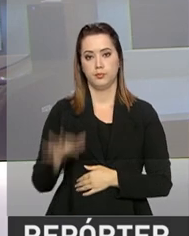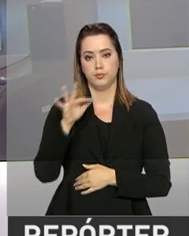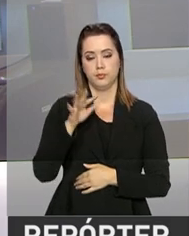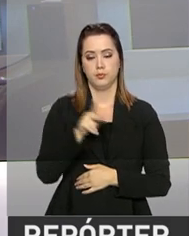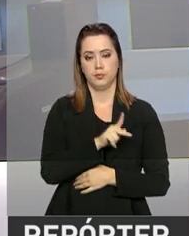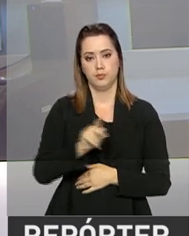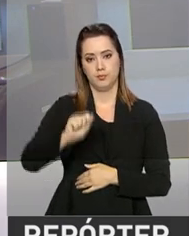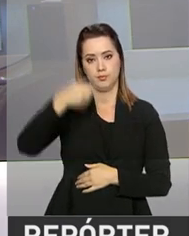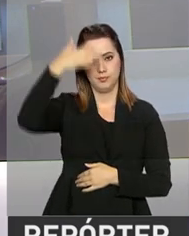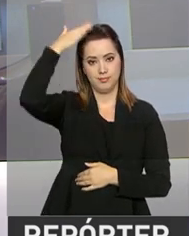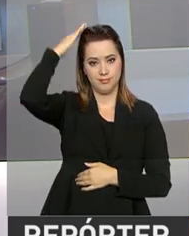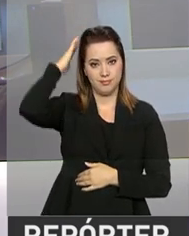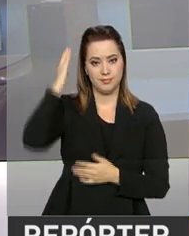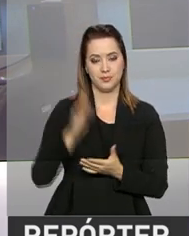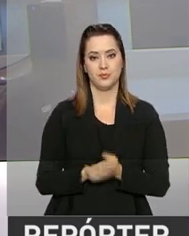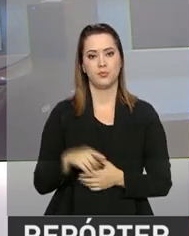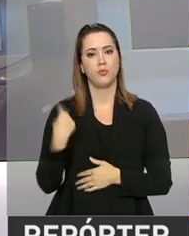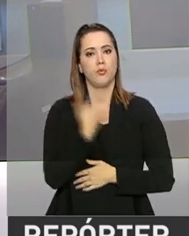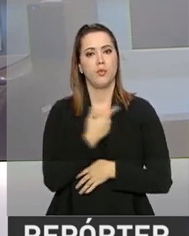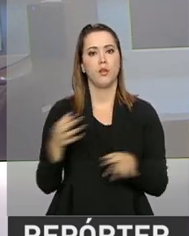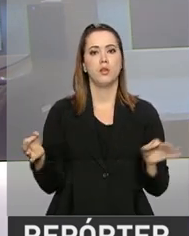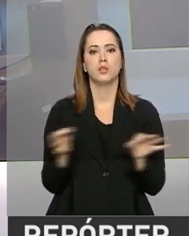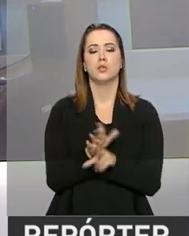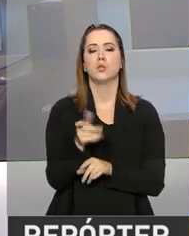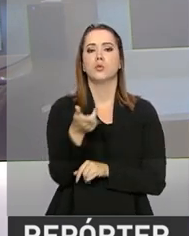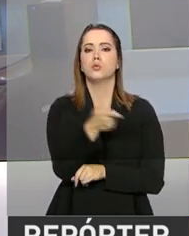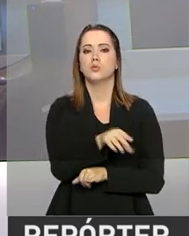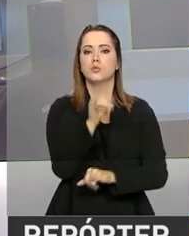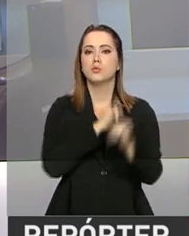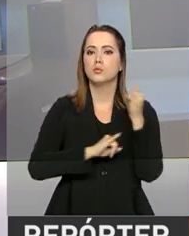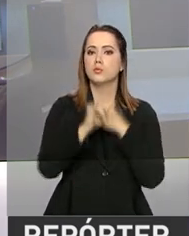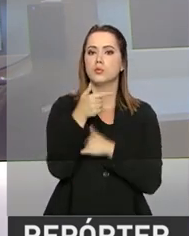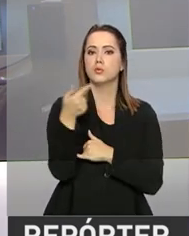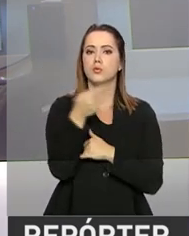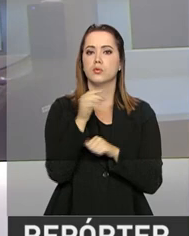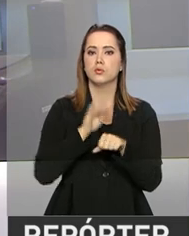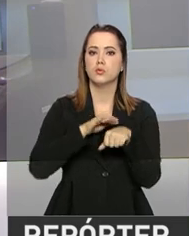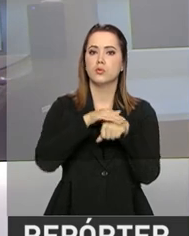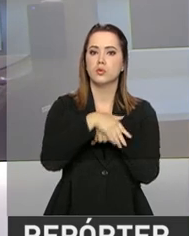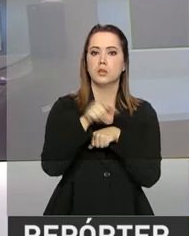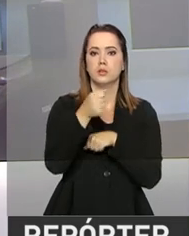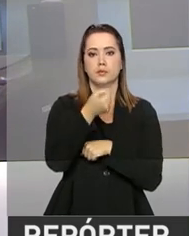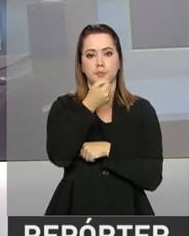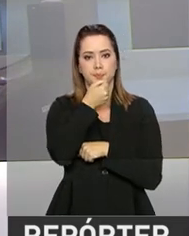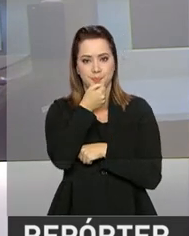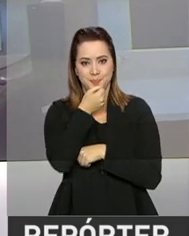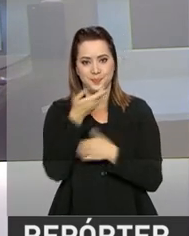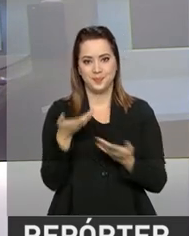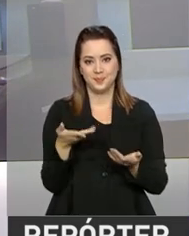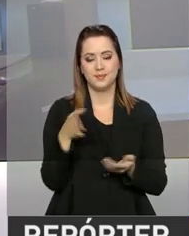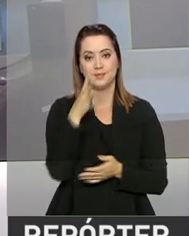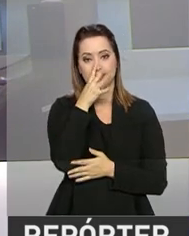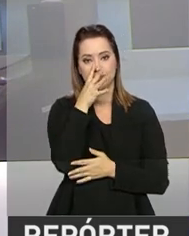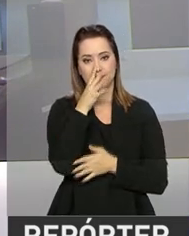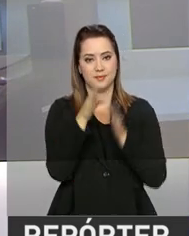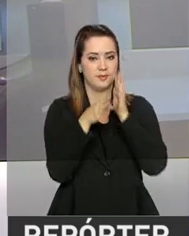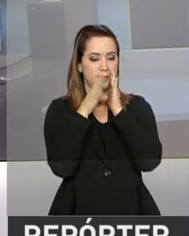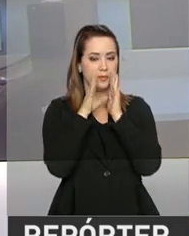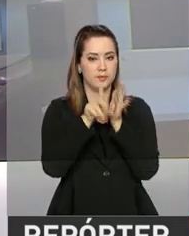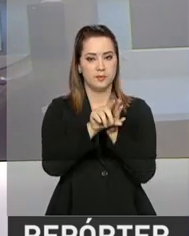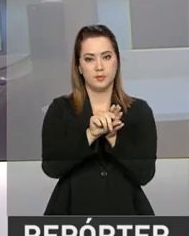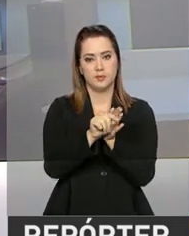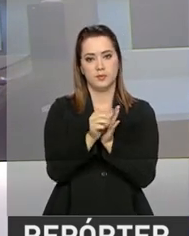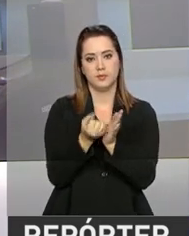Nós ficamos por aqui. Podemos voltar a qualquer momento com outras informações ou às 19h na próxima edição do Repórter NBR. Acompanhe também as